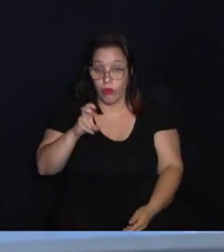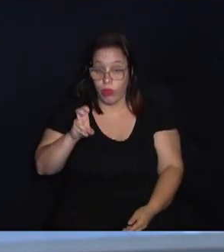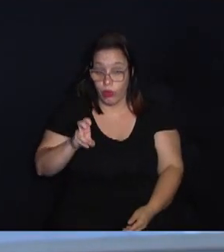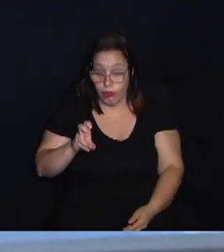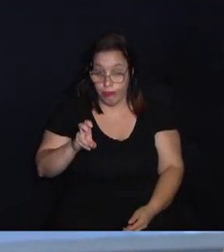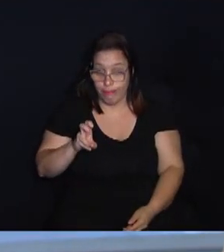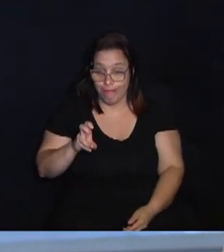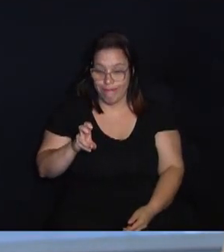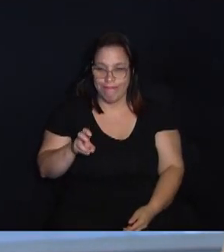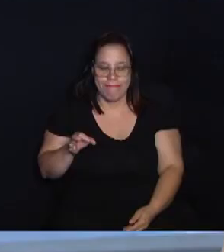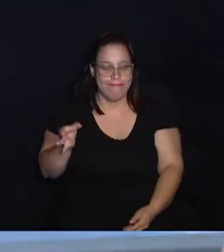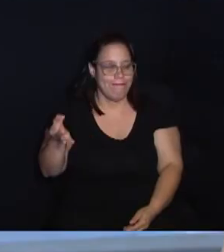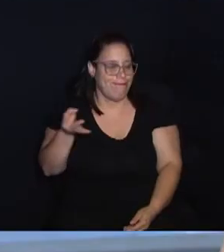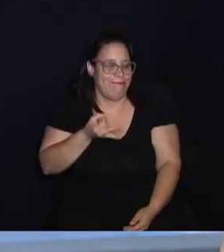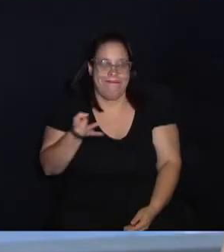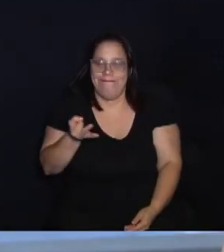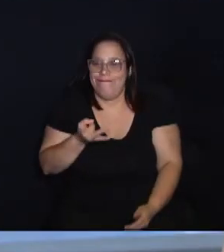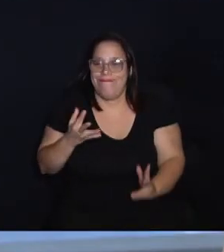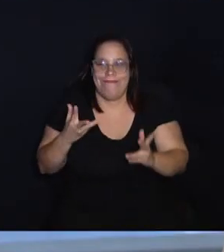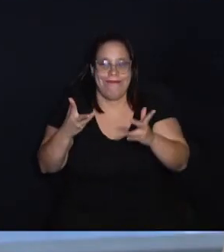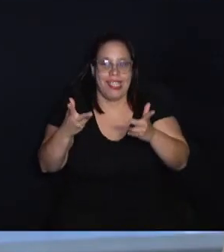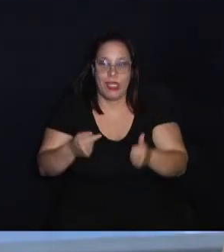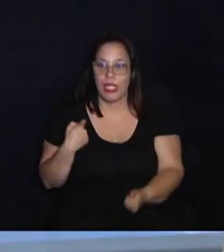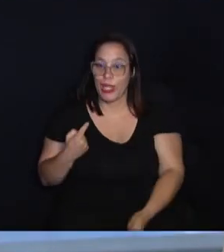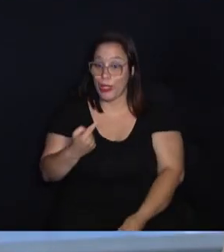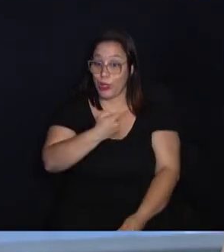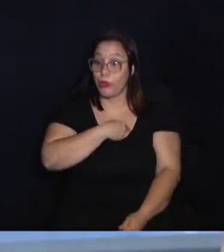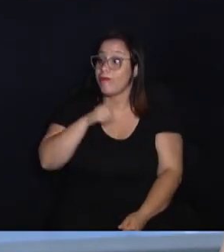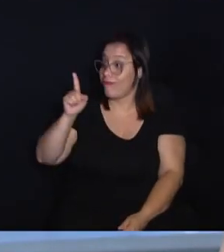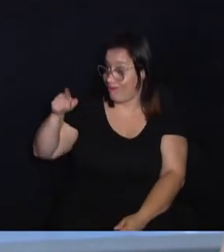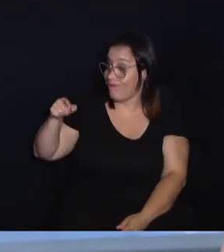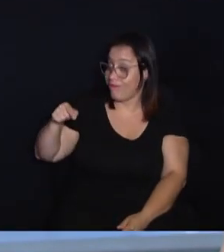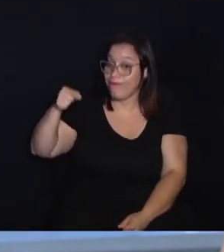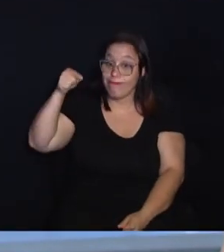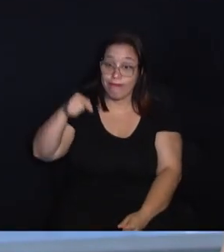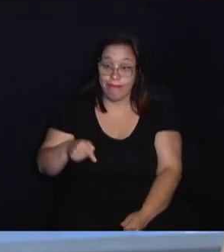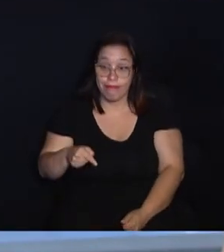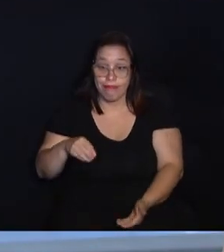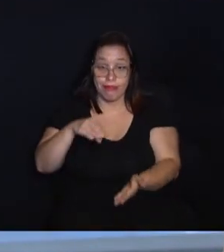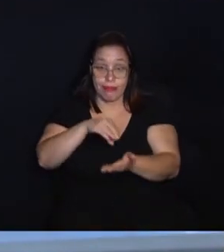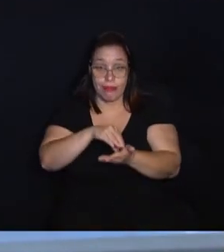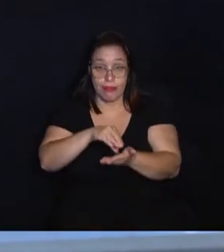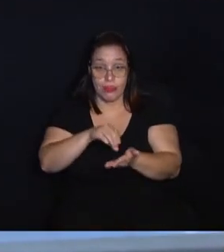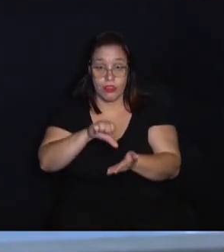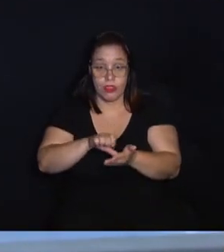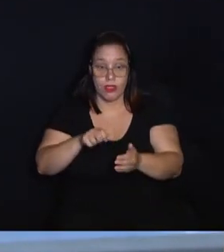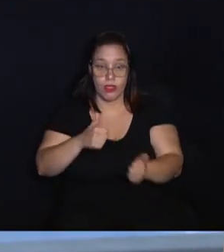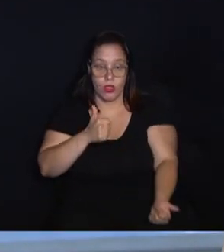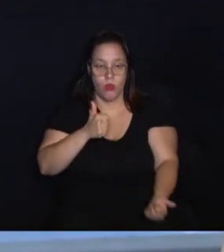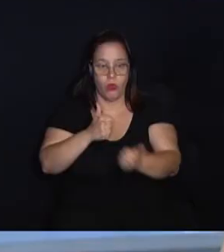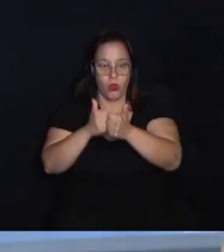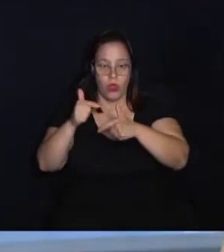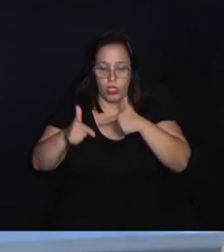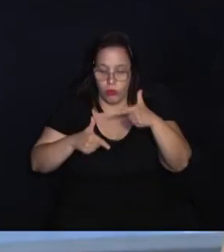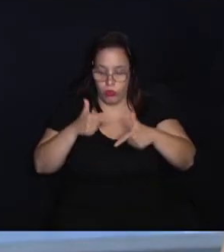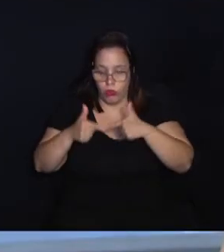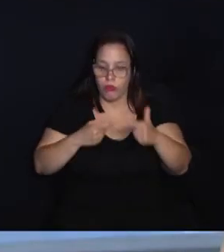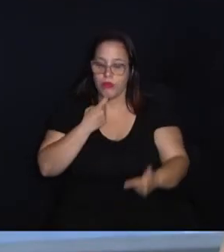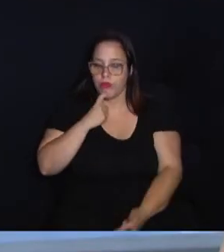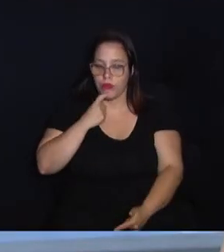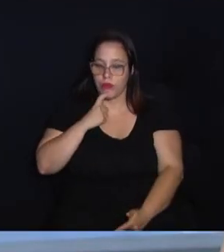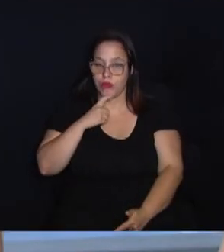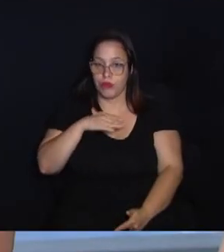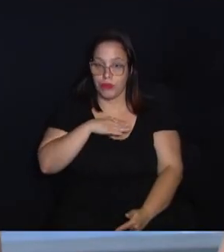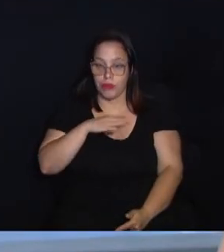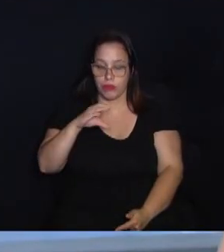seja extraordinário para todos nós. Isso mesmo. Eu estou aqui no Centro Público de Apoio ao Trabalhador de Campinas,